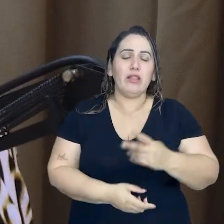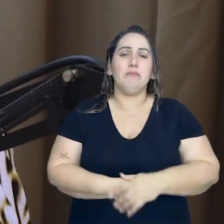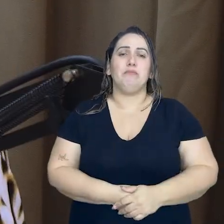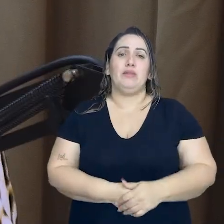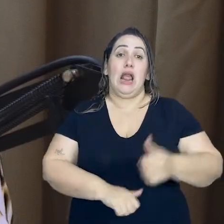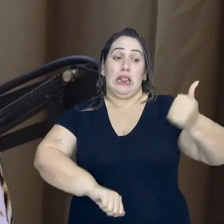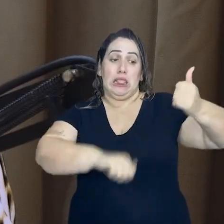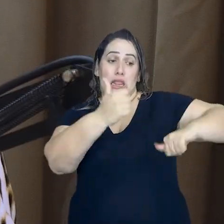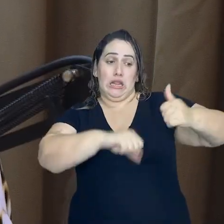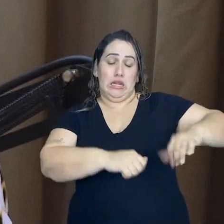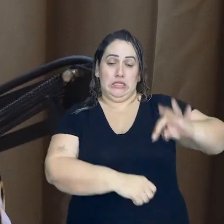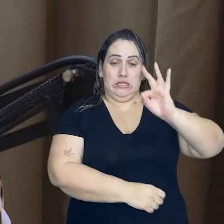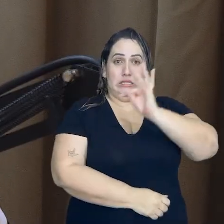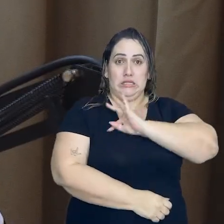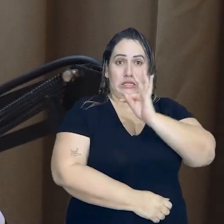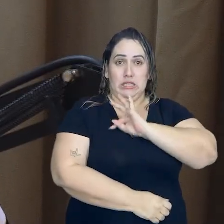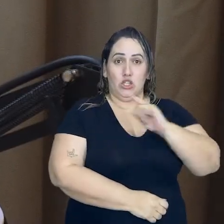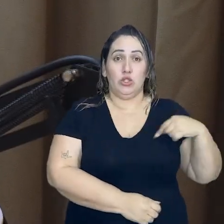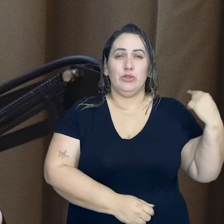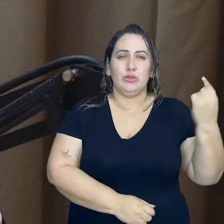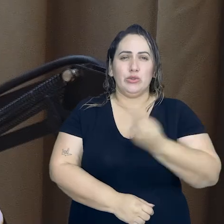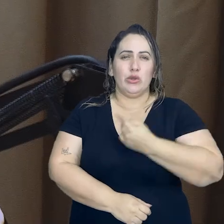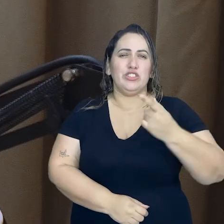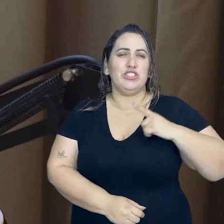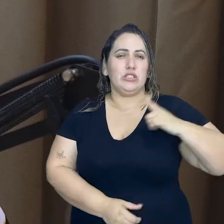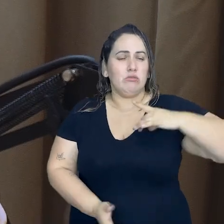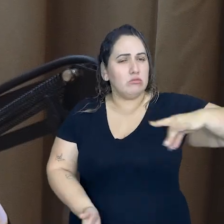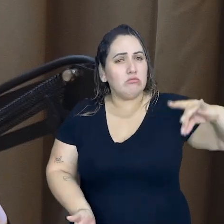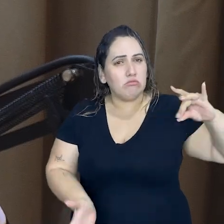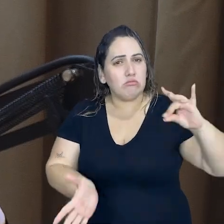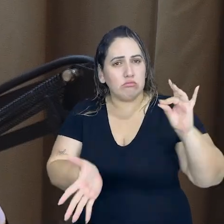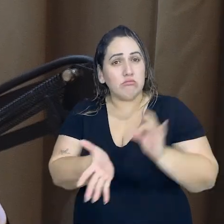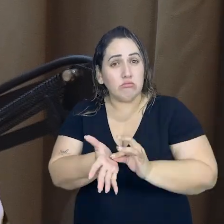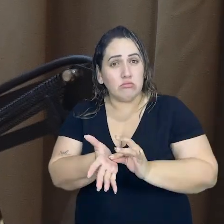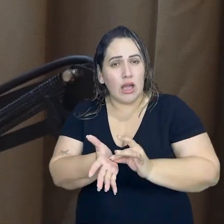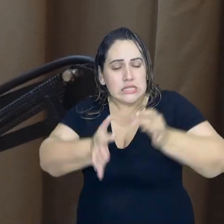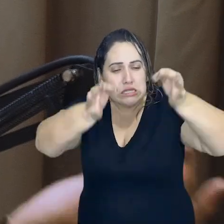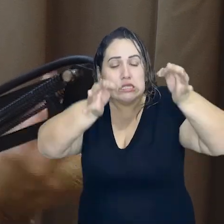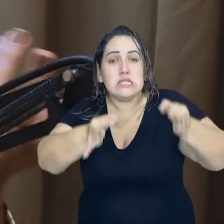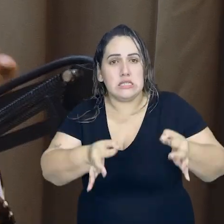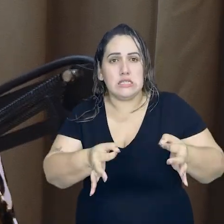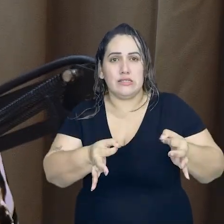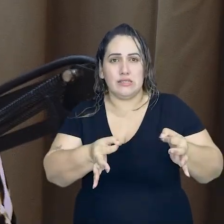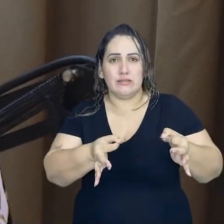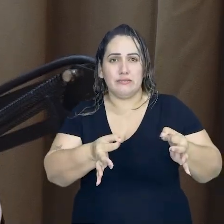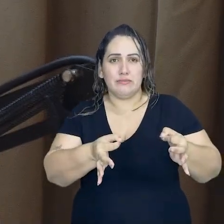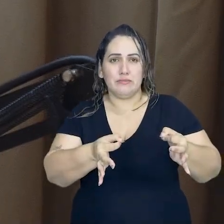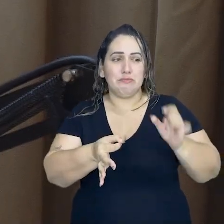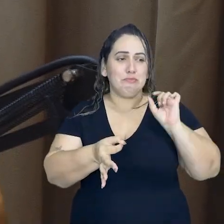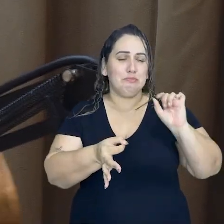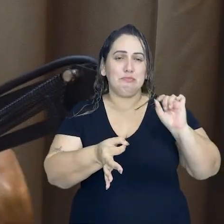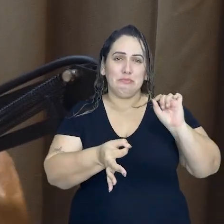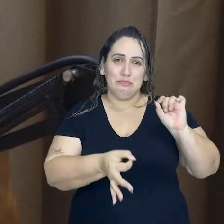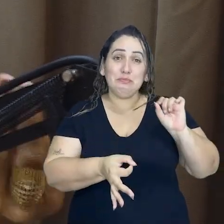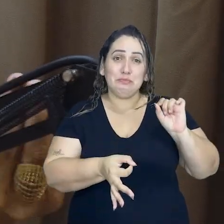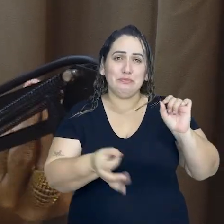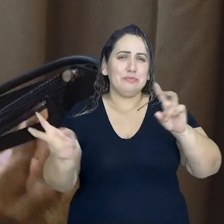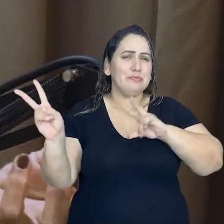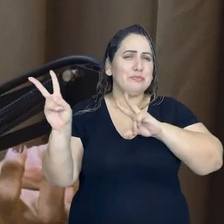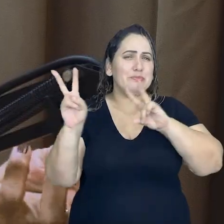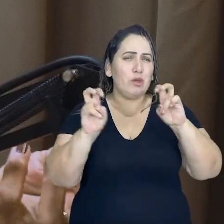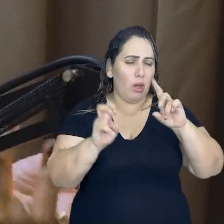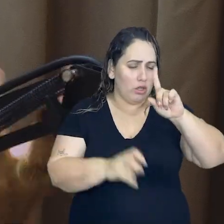temos absoluta convicção, absoluta certeza de que as decisões